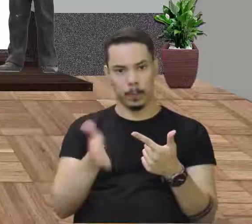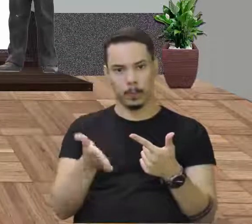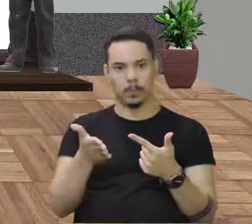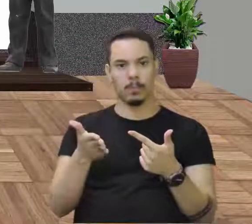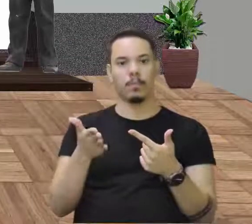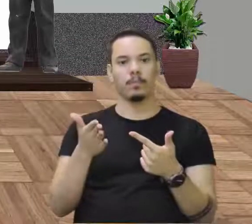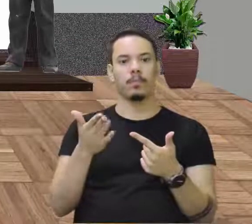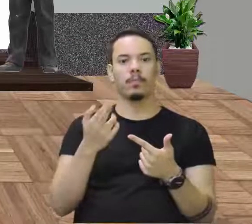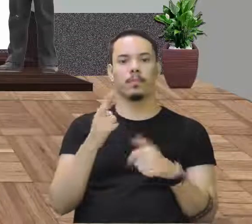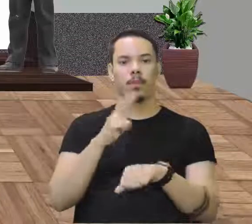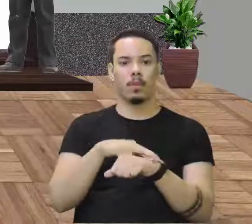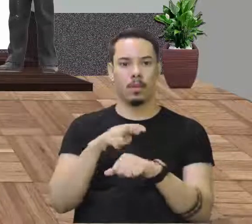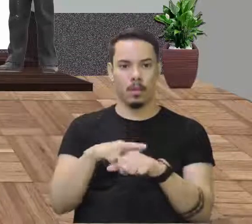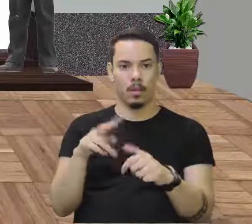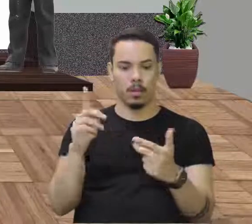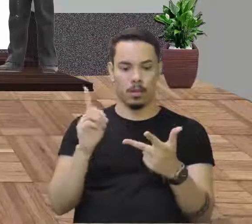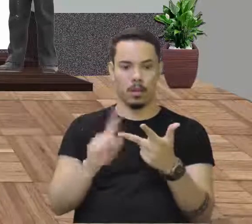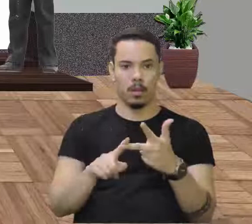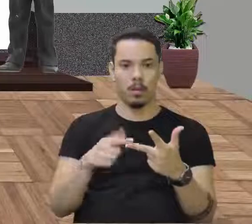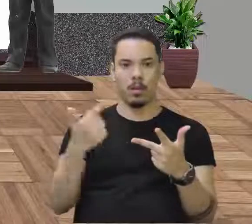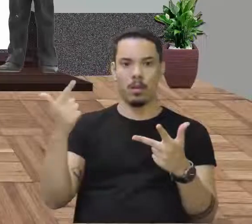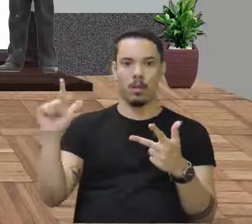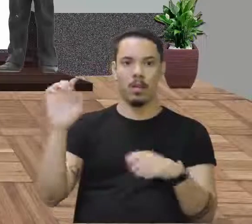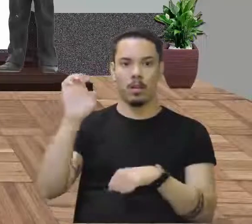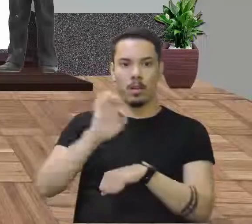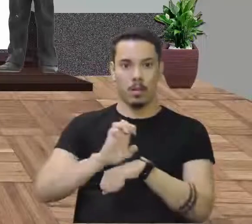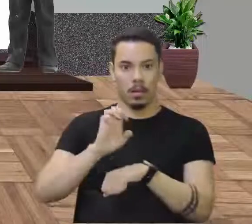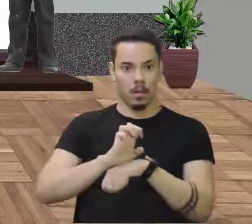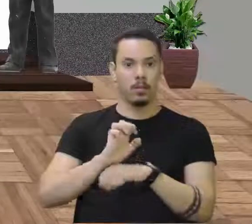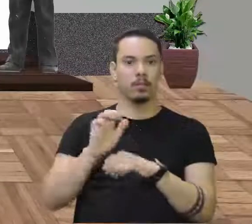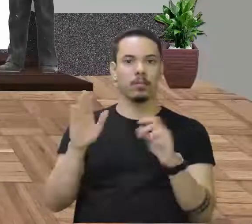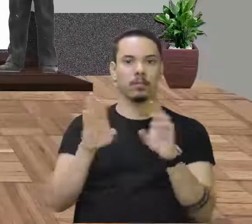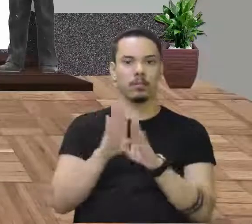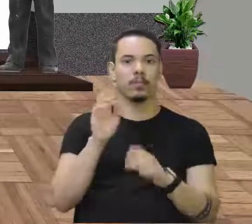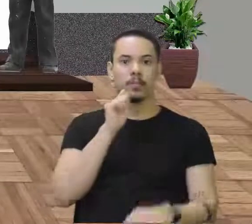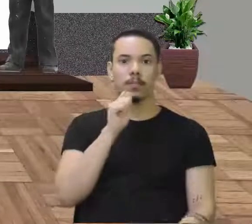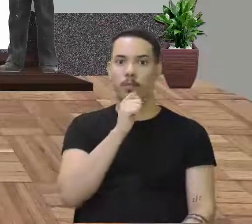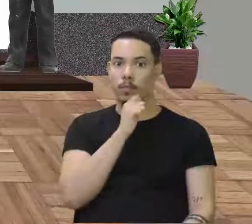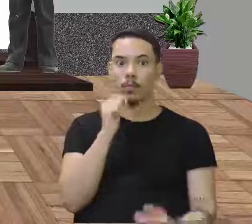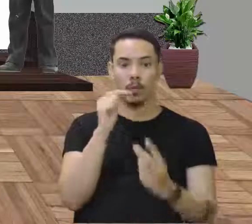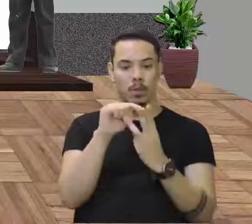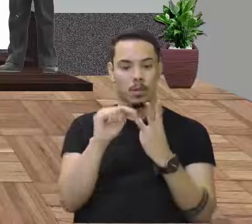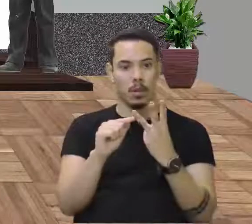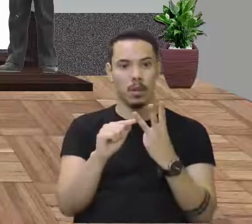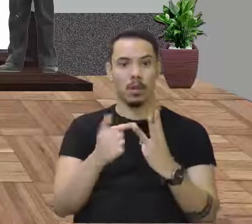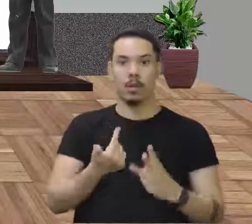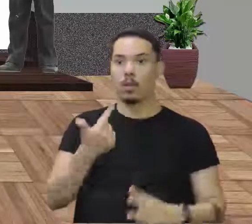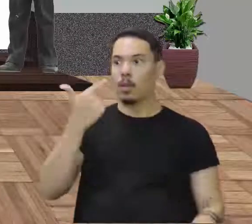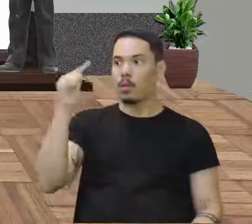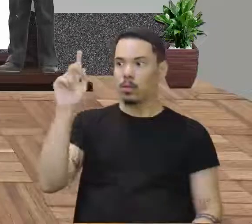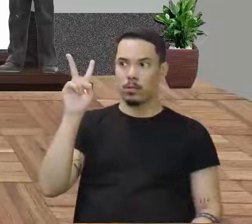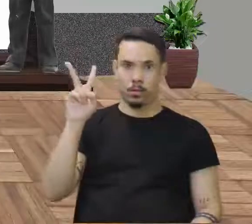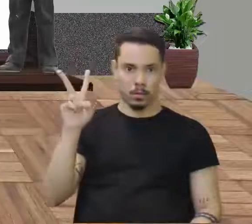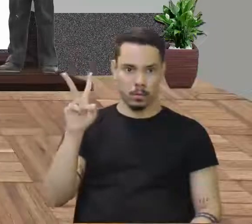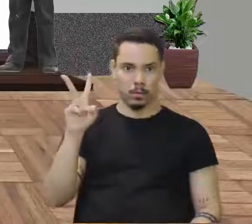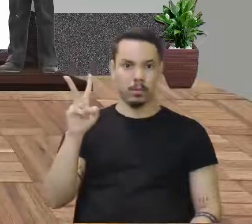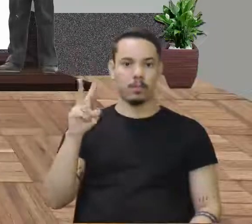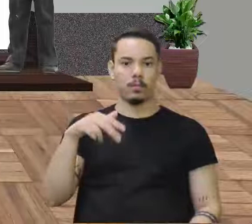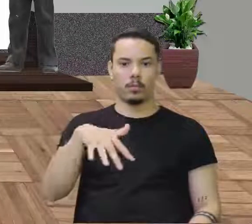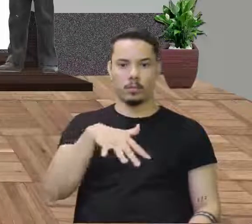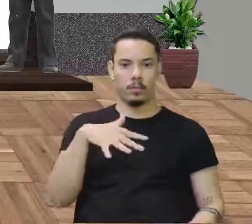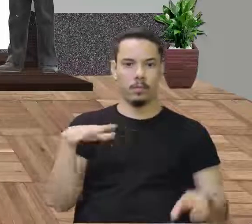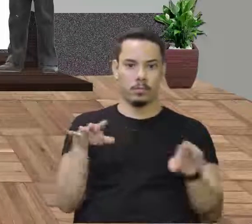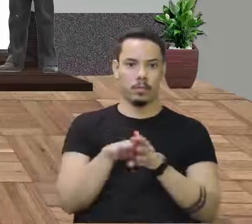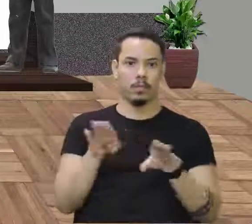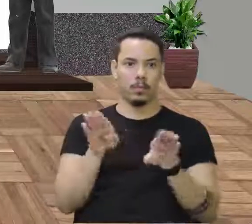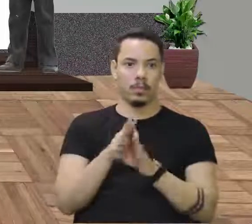Roraima, e o território federal do Amapá virou o estado do Amapá. Todos eles 3 ficaram território. Agora tem outros 2 territórios que